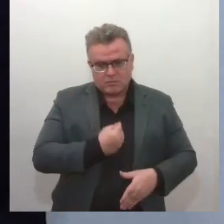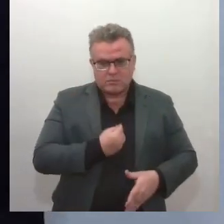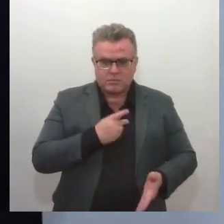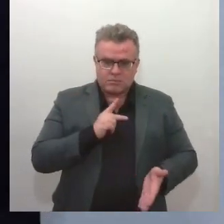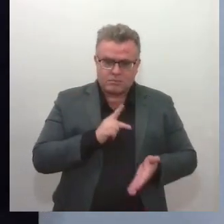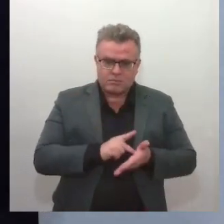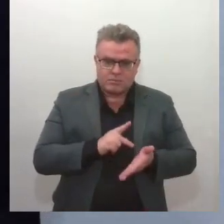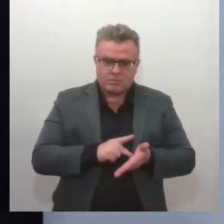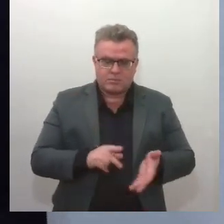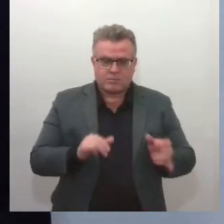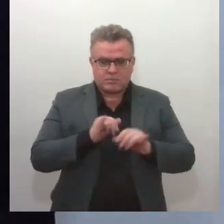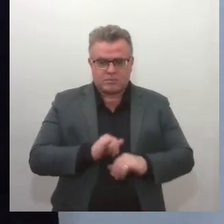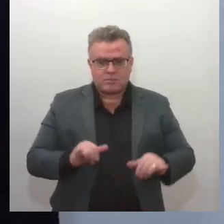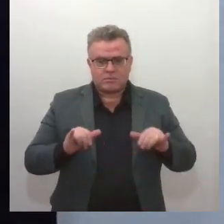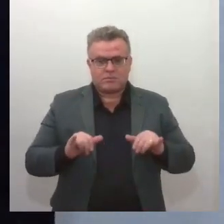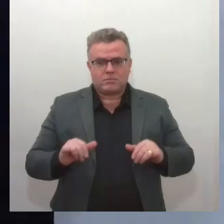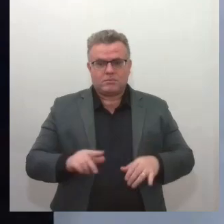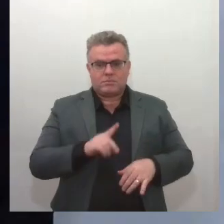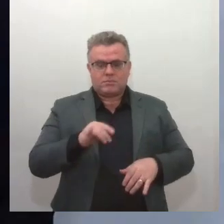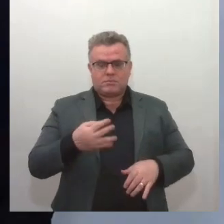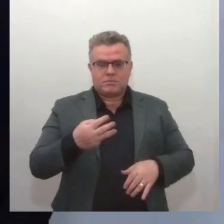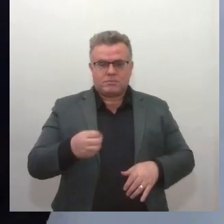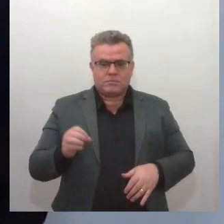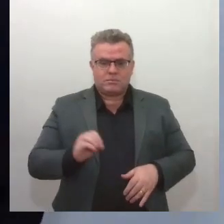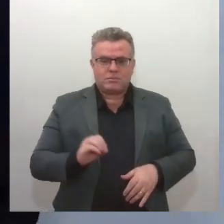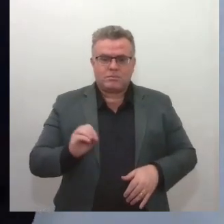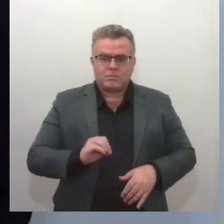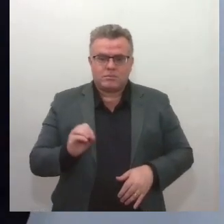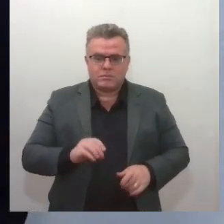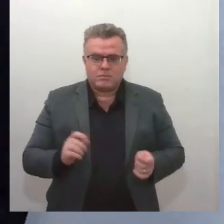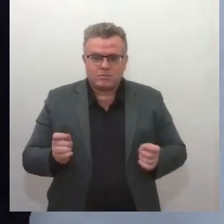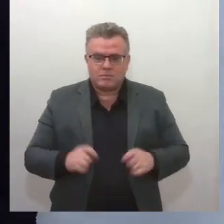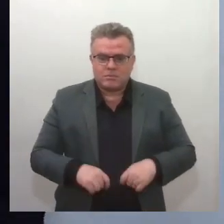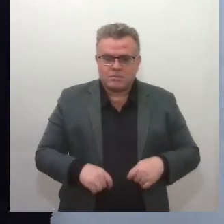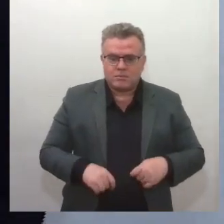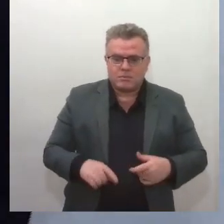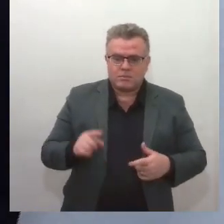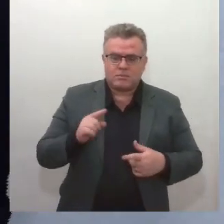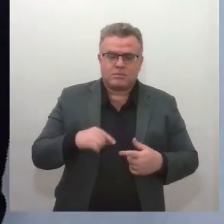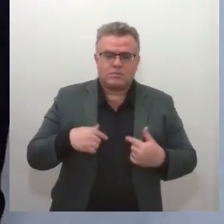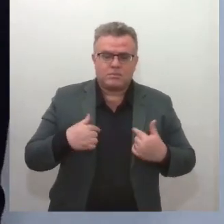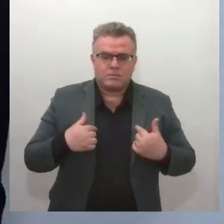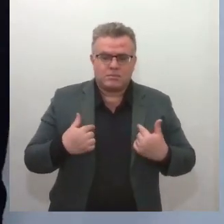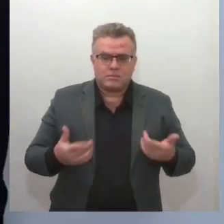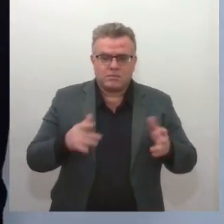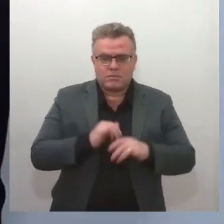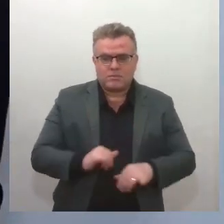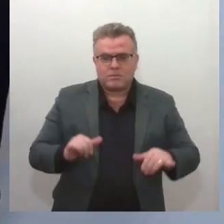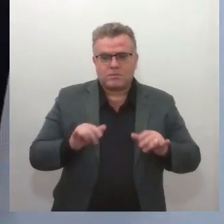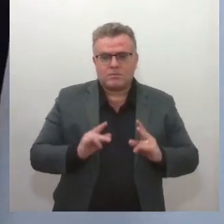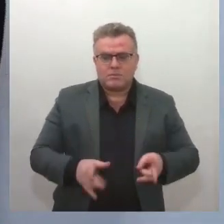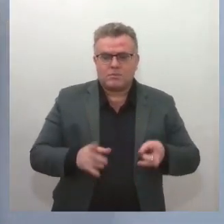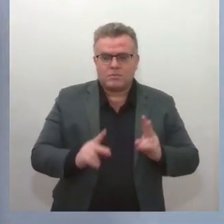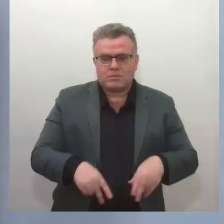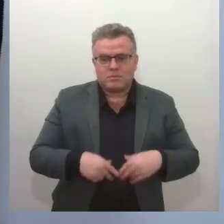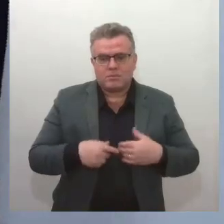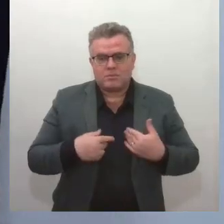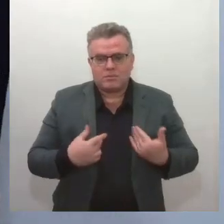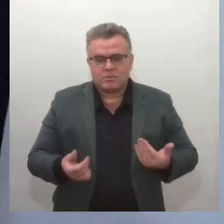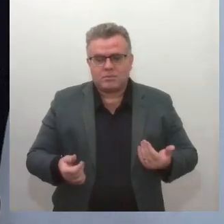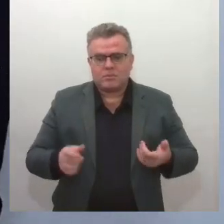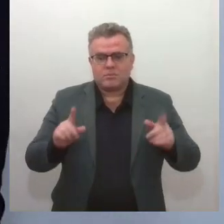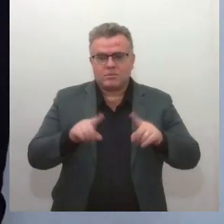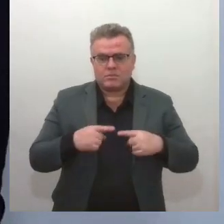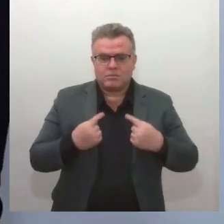30 de outubro, né, que eu acho que é algo muito importante deixar registrado, que vai ser o dia da audiência, né, do